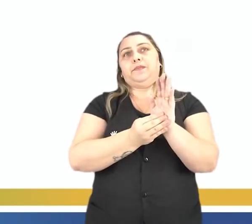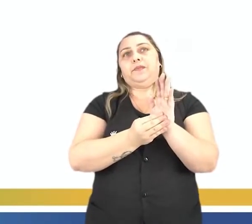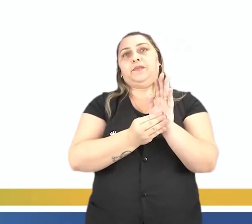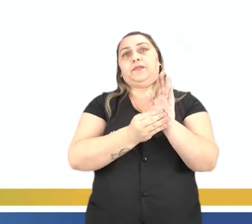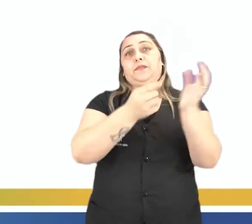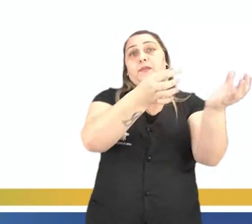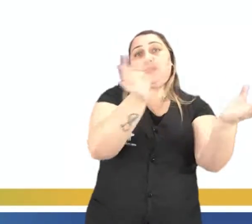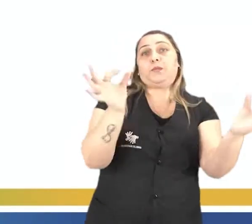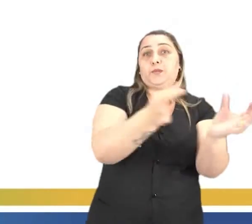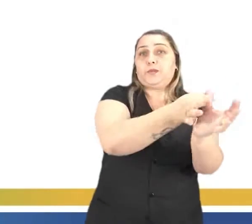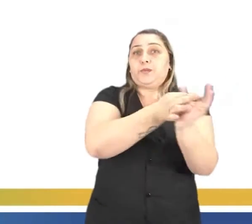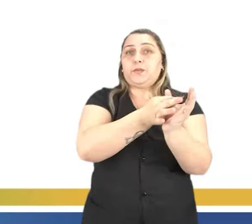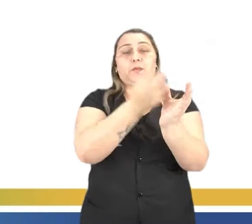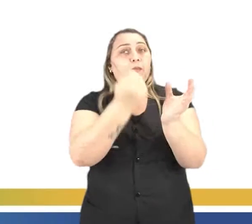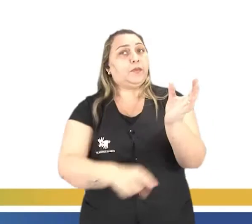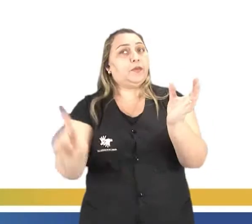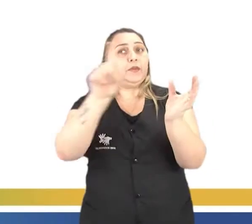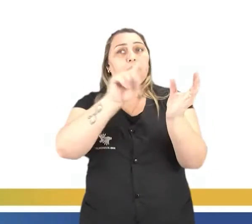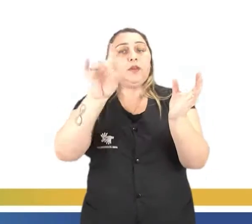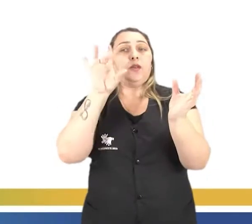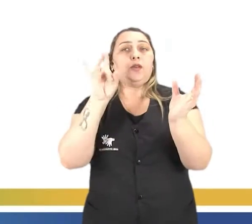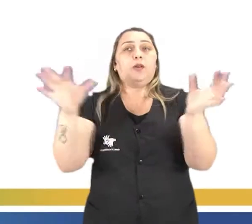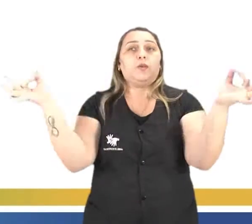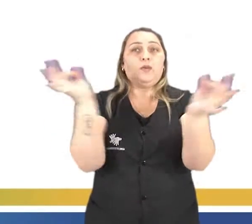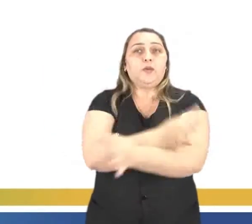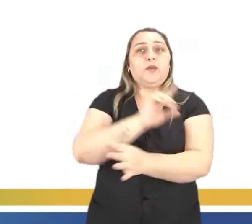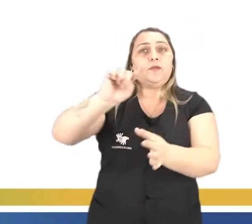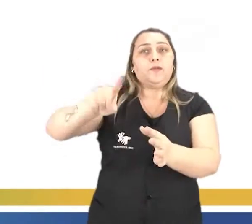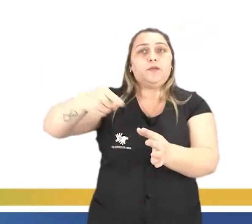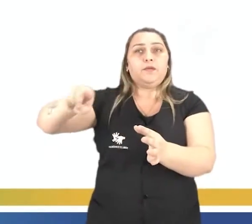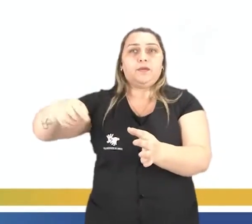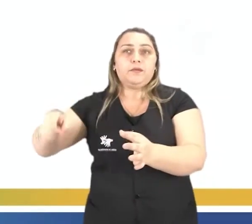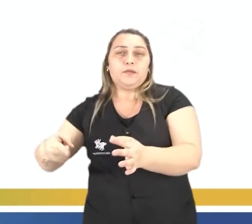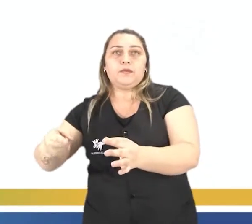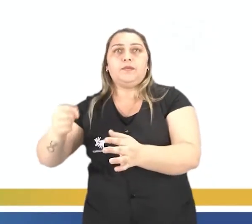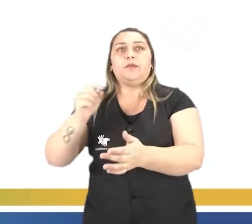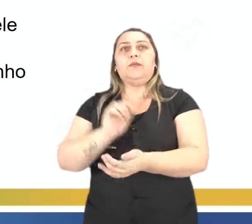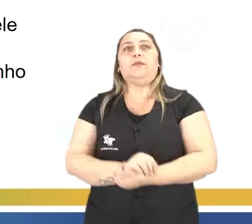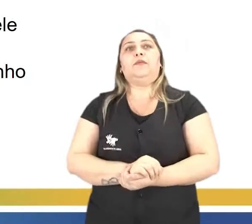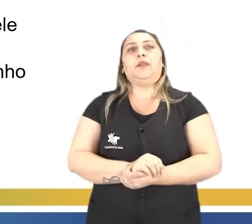conjunção nessa frase, eu apenas concluí com a vírgula.